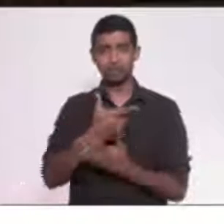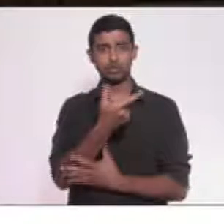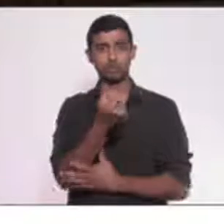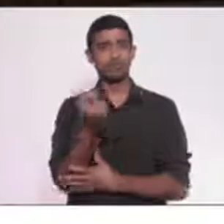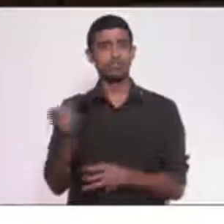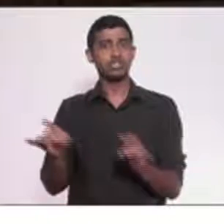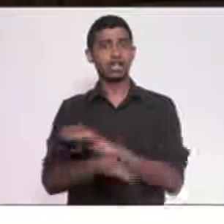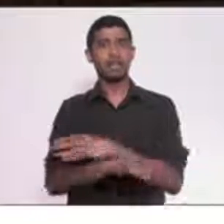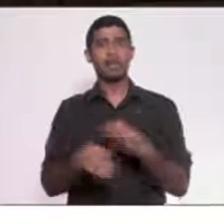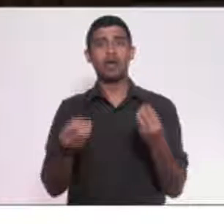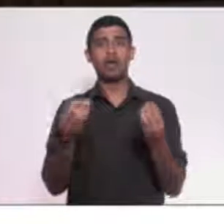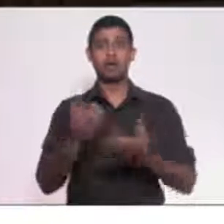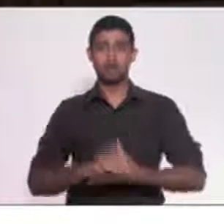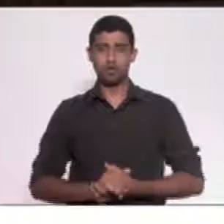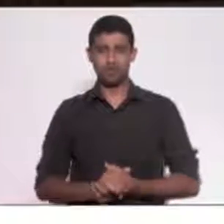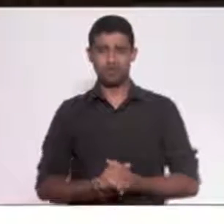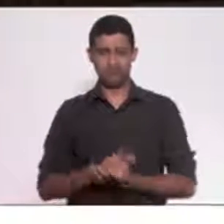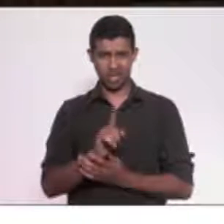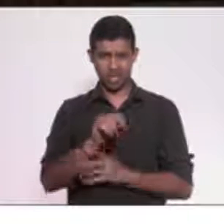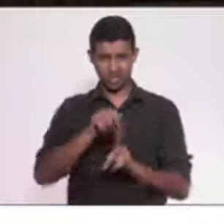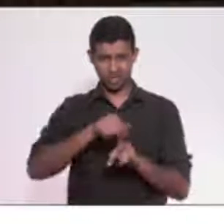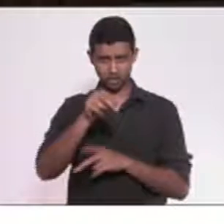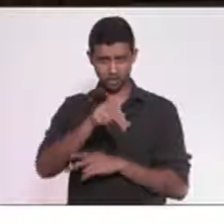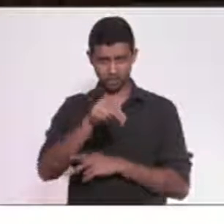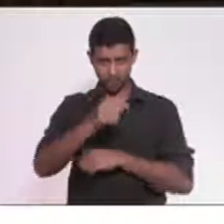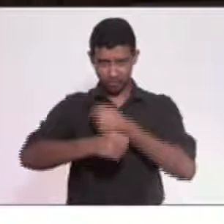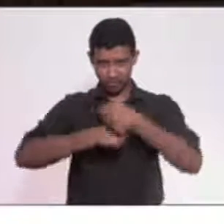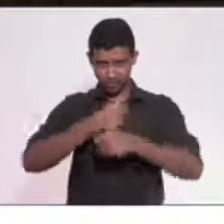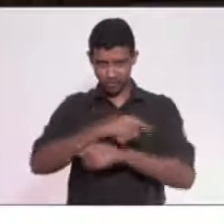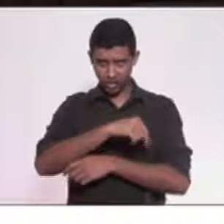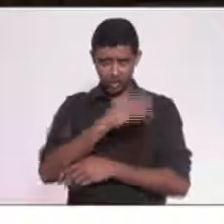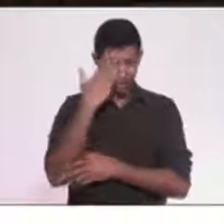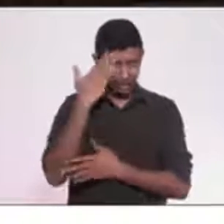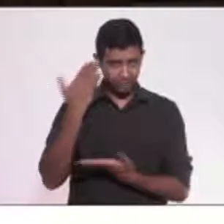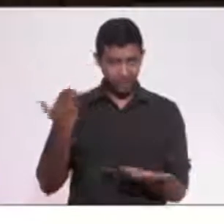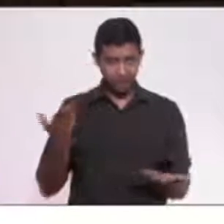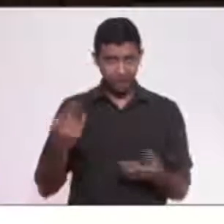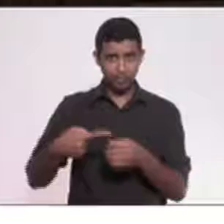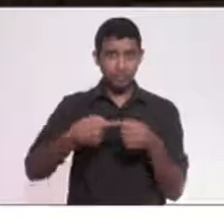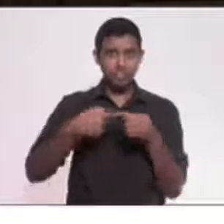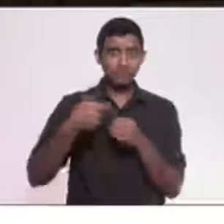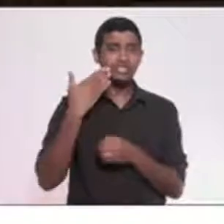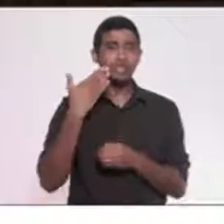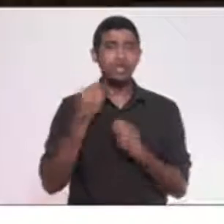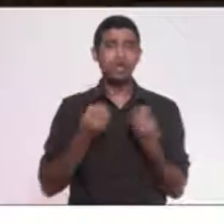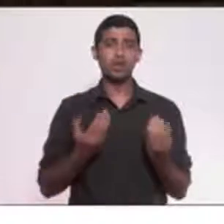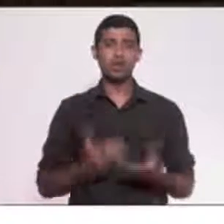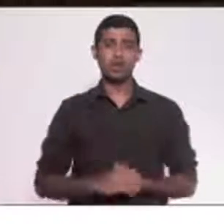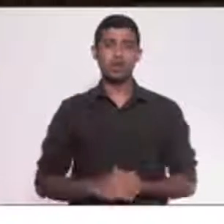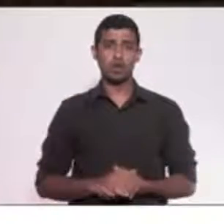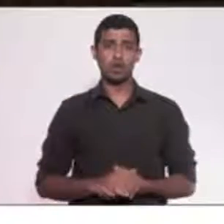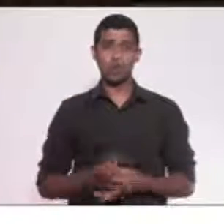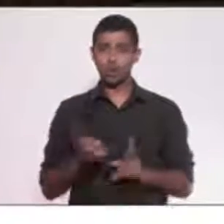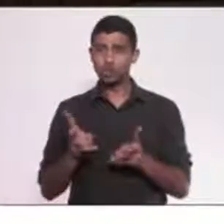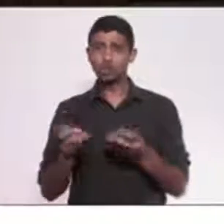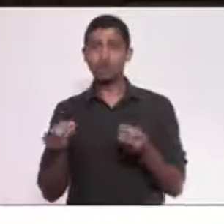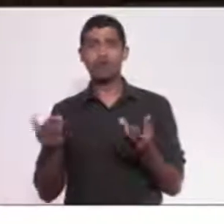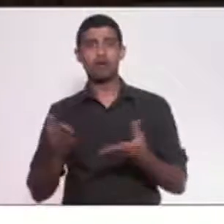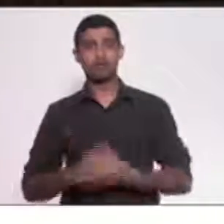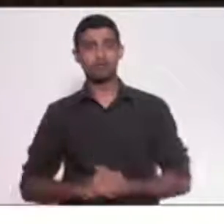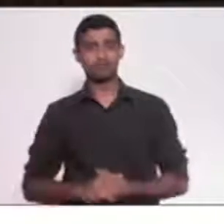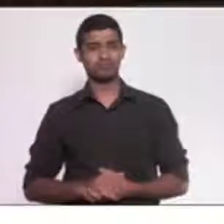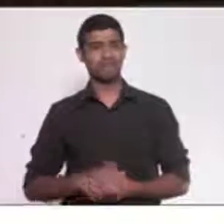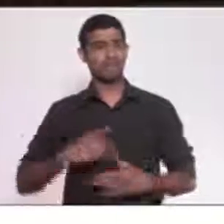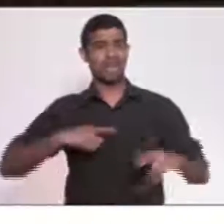que vai ser? Vai ser em novembro do ano que vem que a gente vai saber, que os municípios vão saber? Como vão manter suas redes em funcionamento? Ou seja, tem